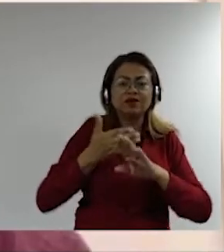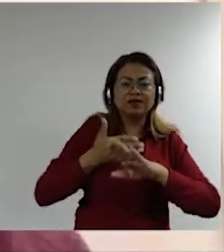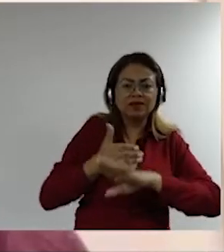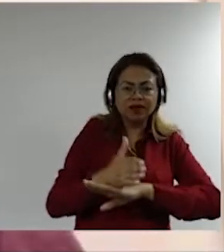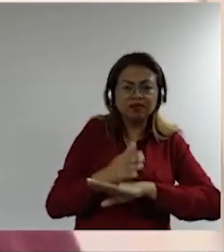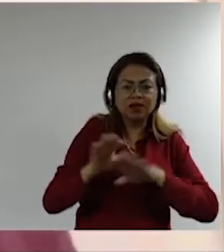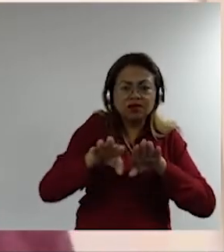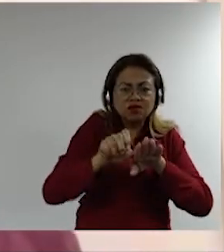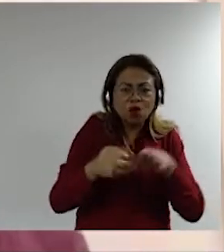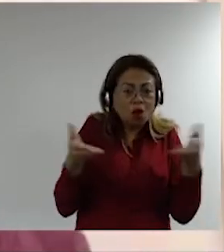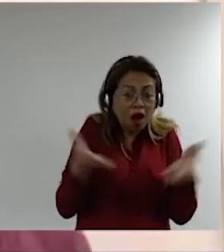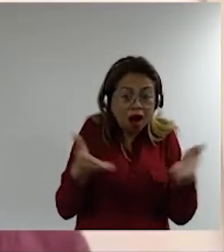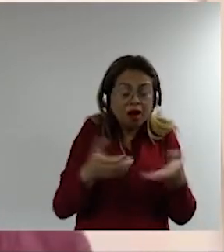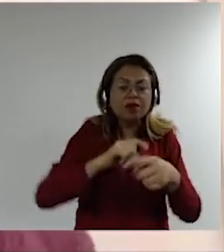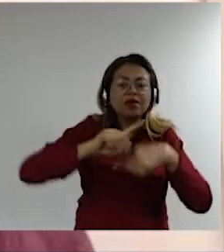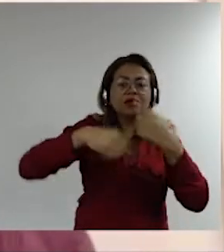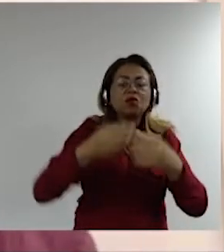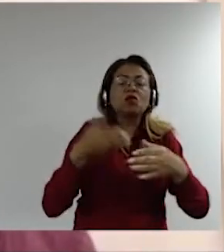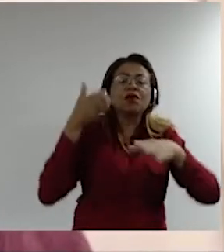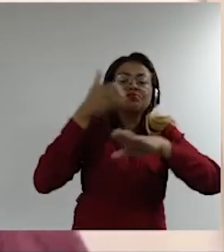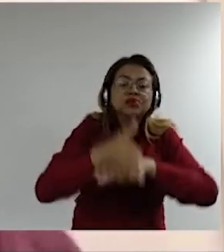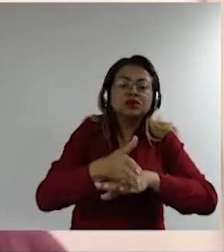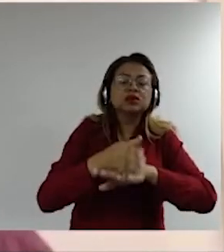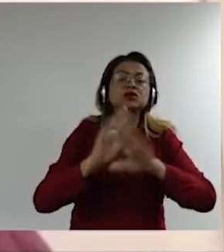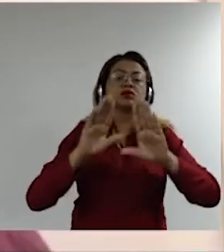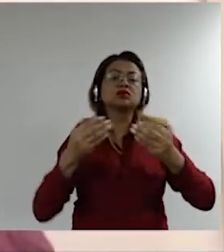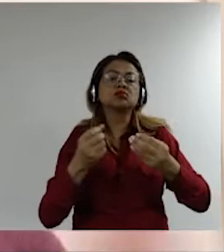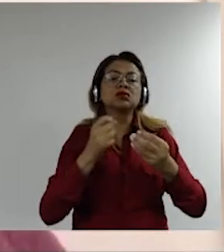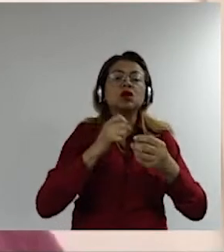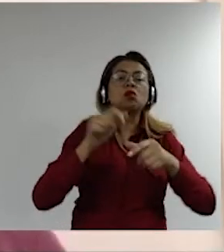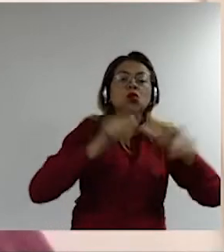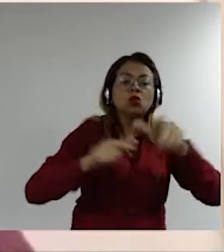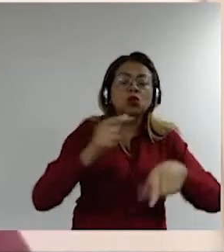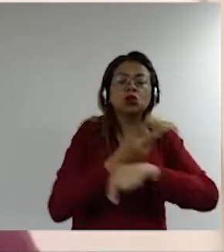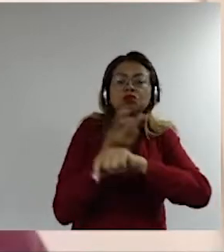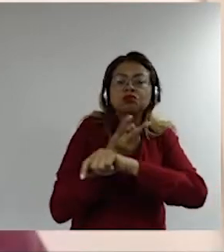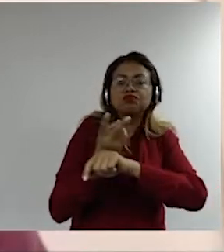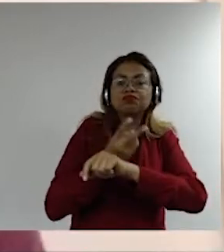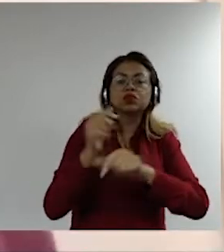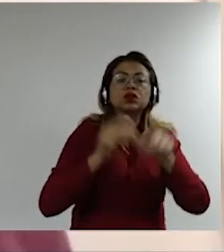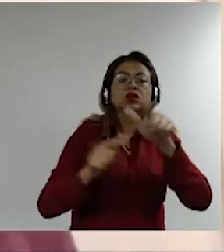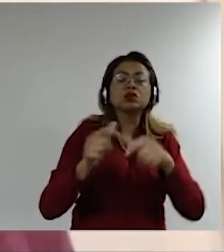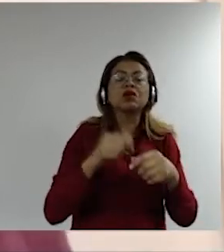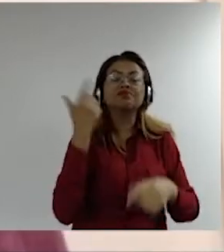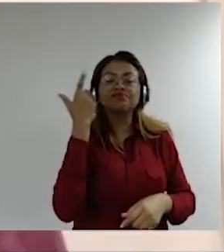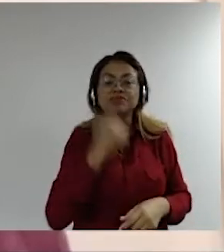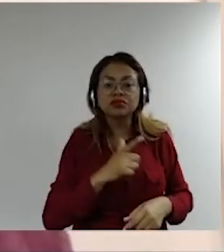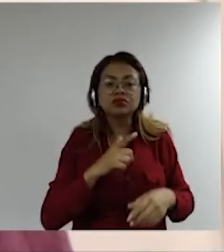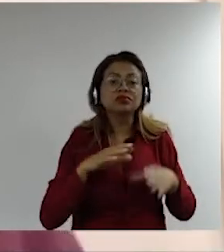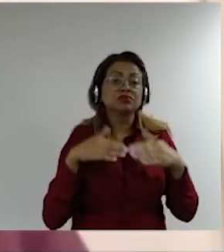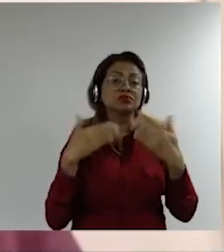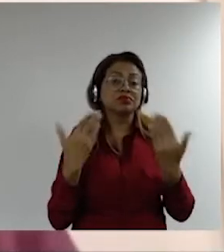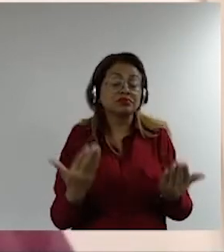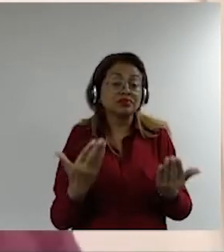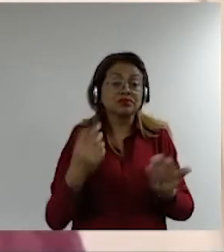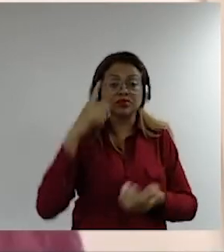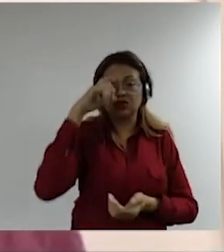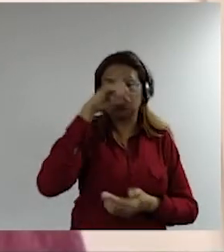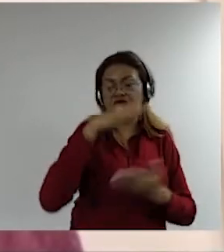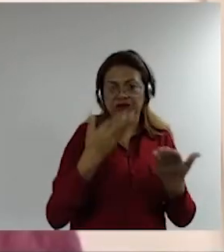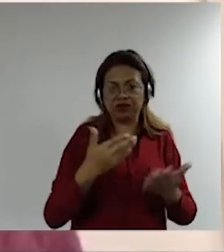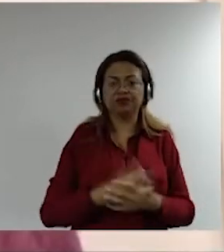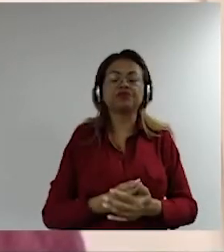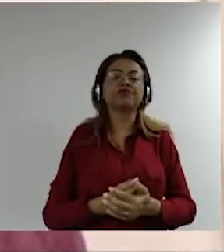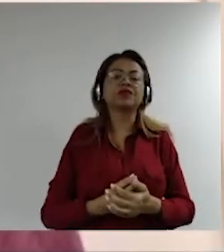sobretudo contratação de longo prazo, que é aquela que efetivamente assegura um futuro dentro do mercado de trabalho. E na outra